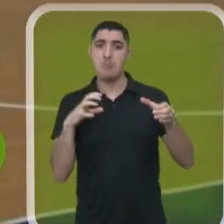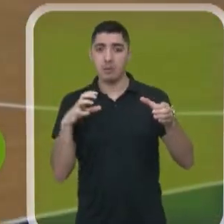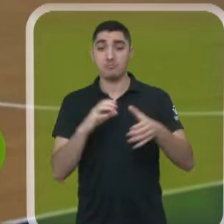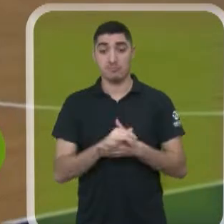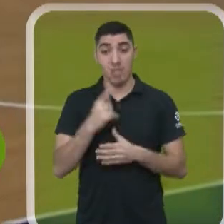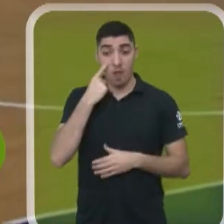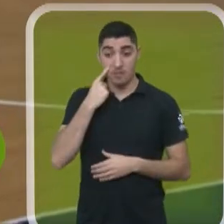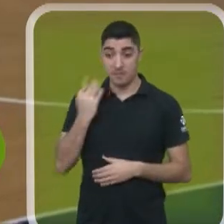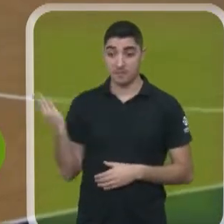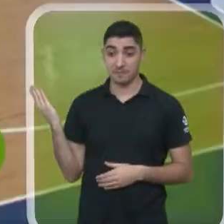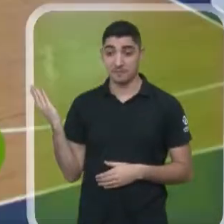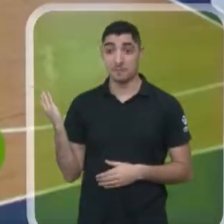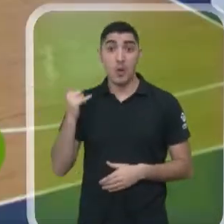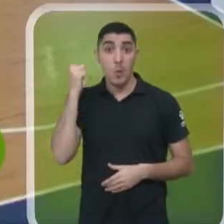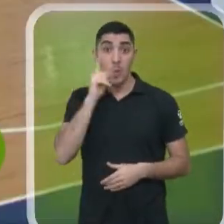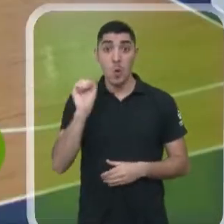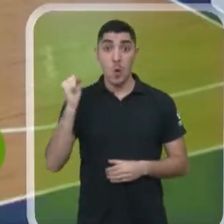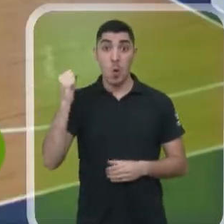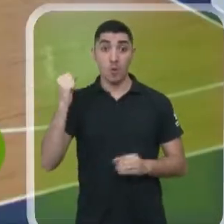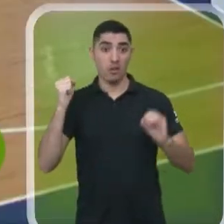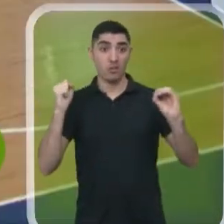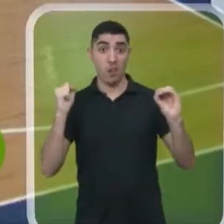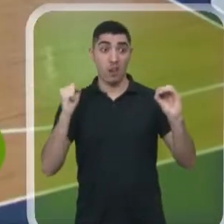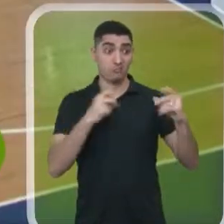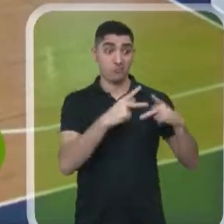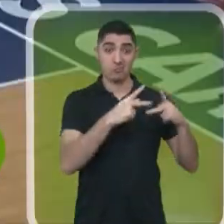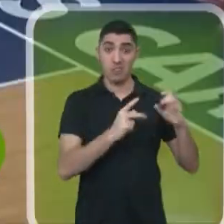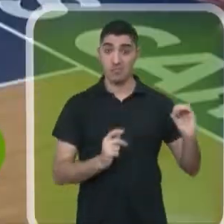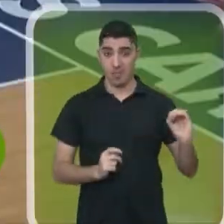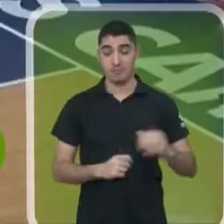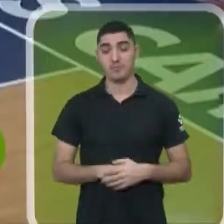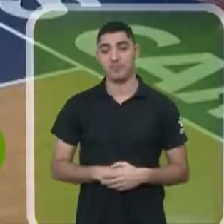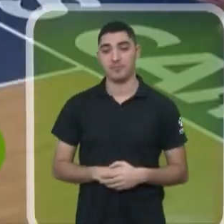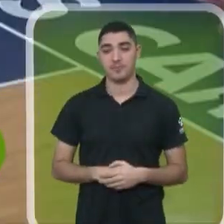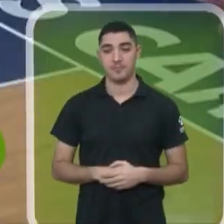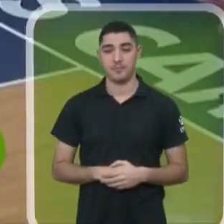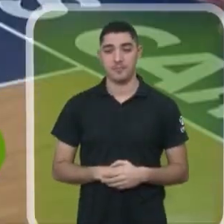Américas que abriram 8 a 0 no começo da partida o